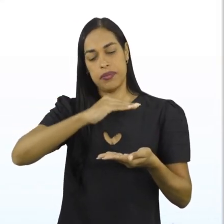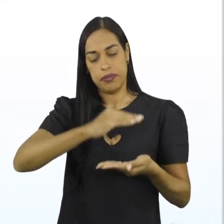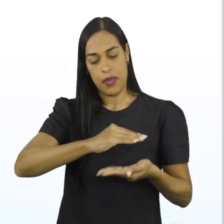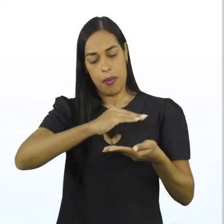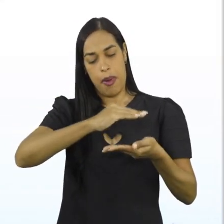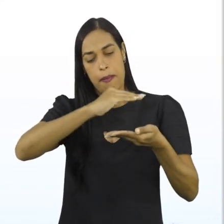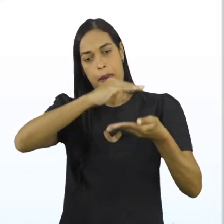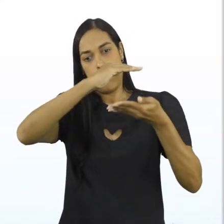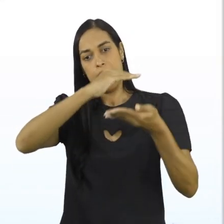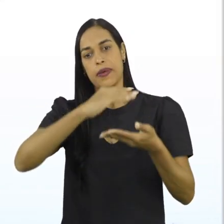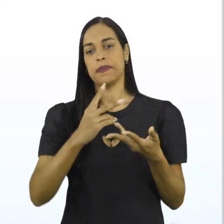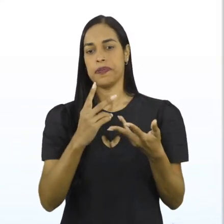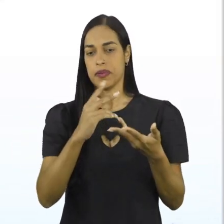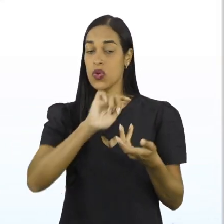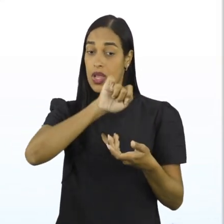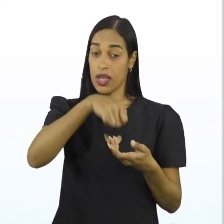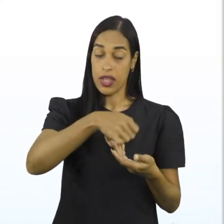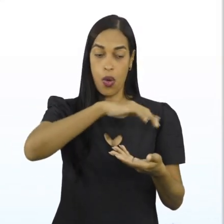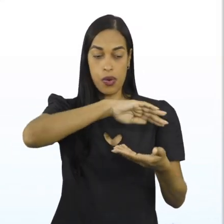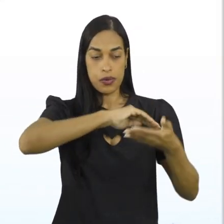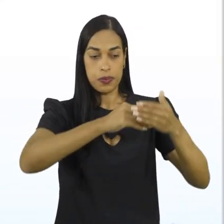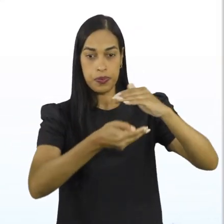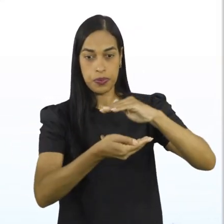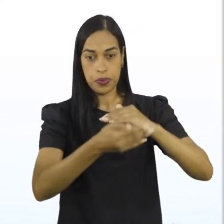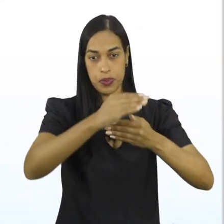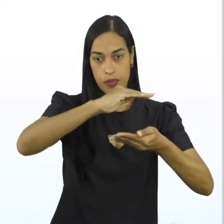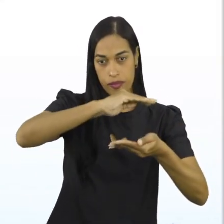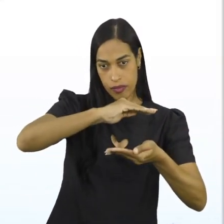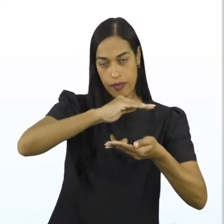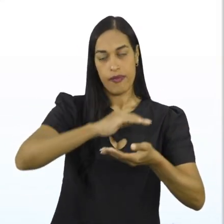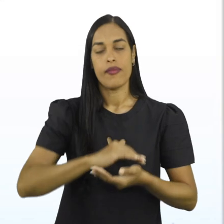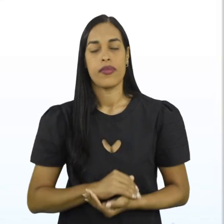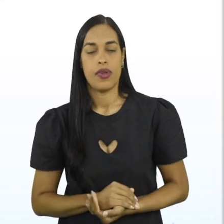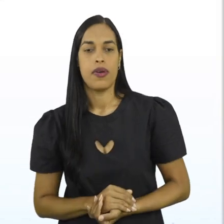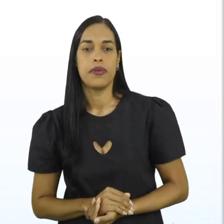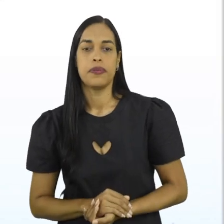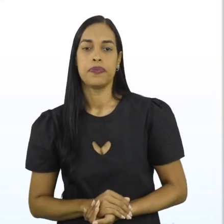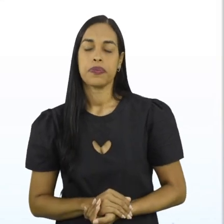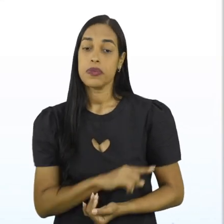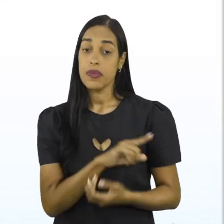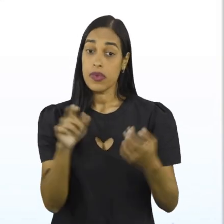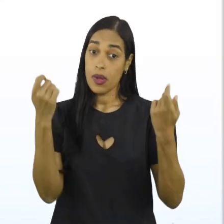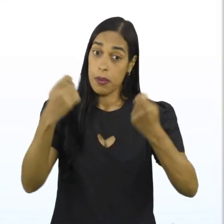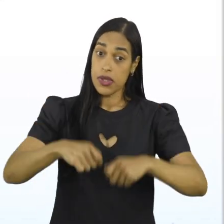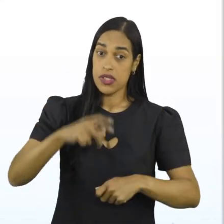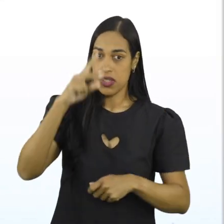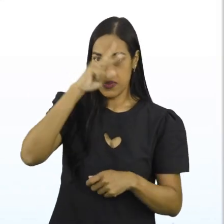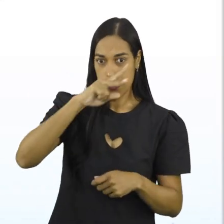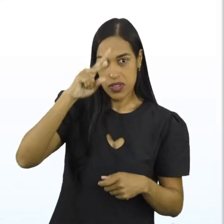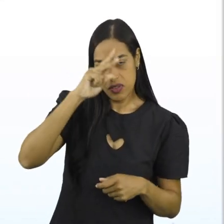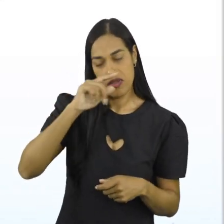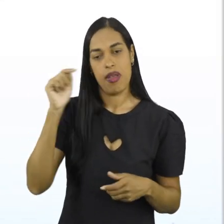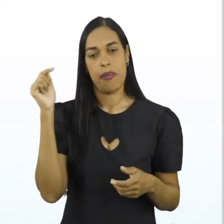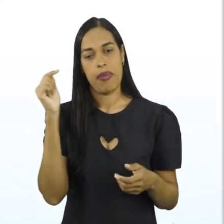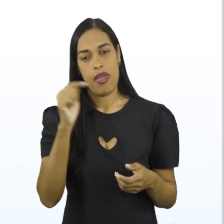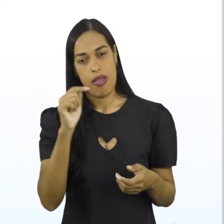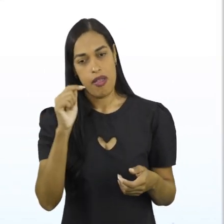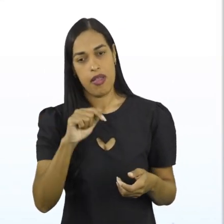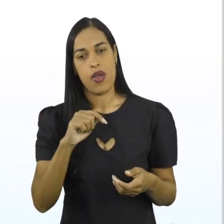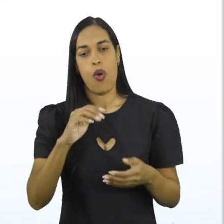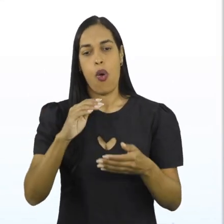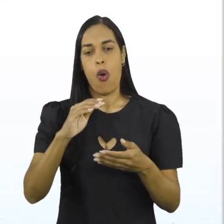bolsa achatada, uma sobre a outra, esse é o desenho do complexo de Golgi que sempre vai aparecer. Agora, o que é que eu preciso que vocês lembrem? Trabalhando com o complexo de